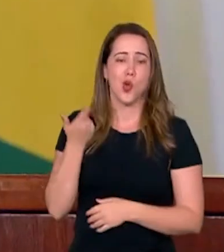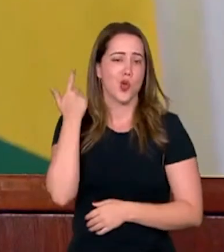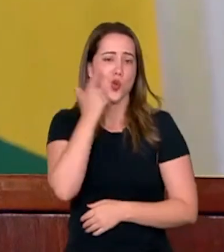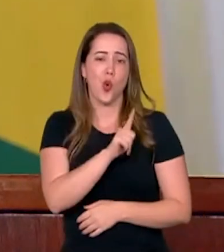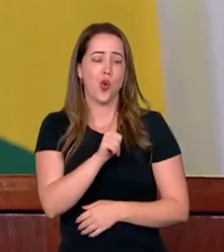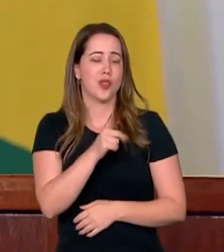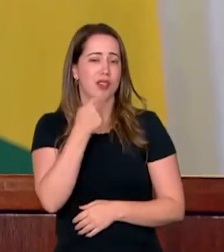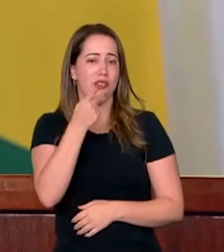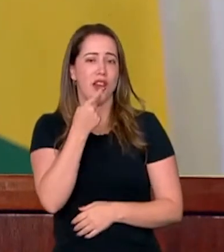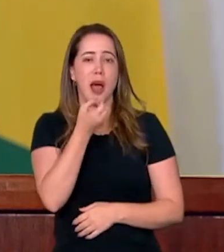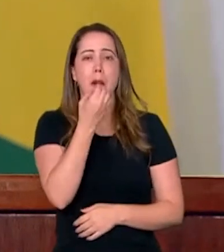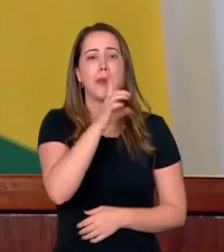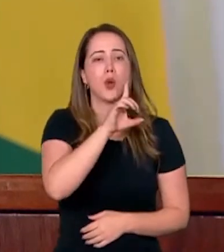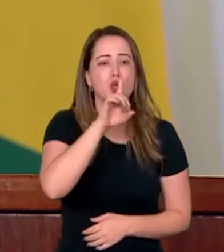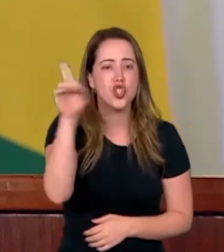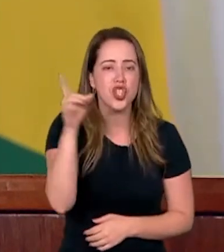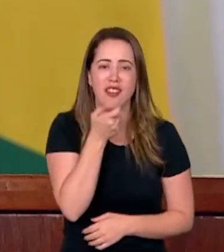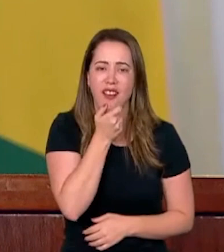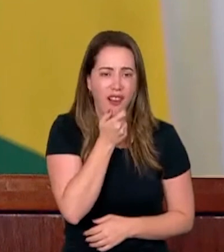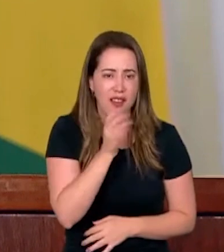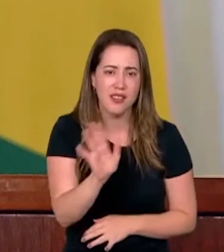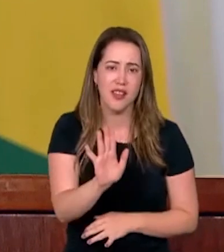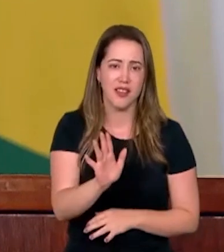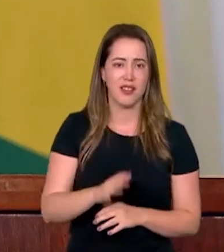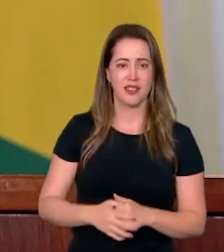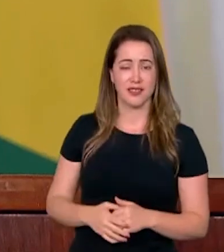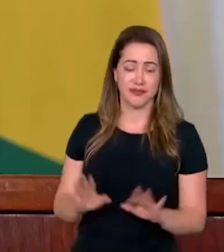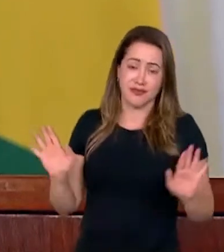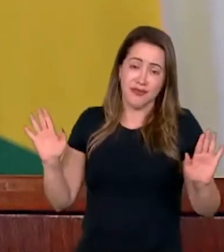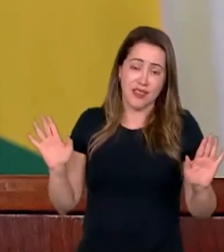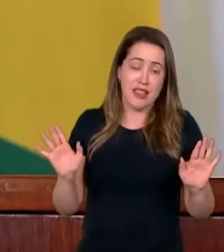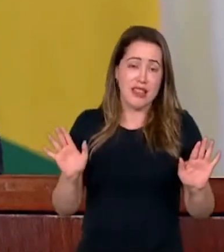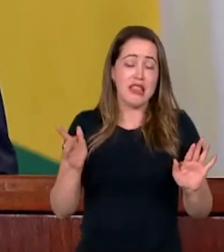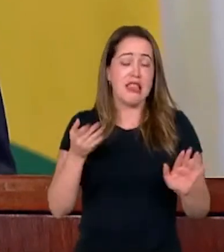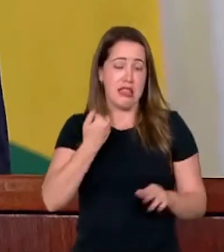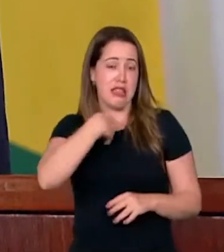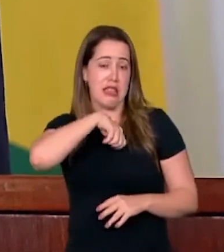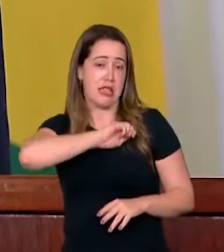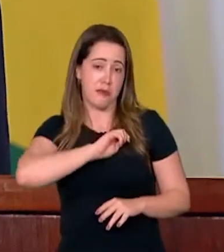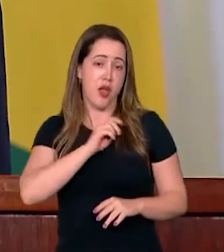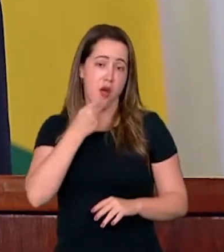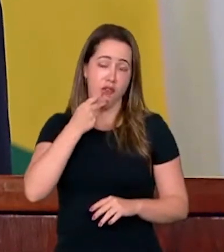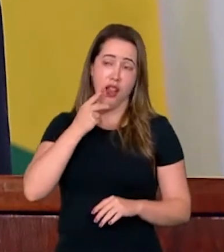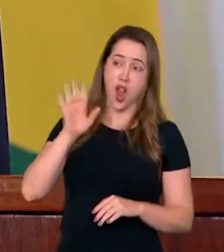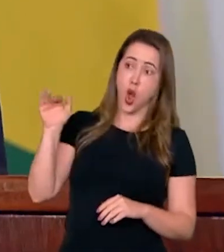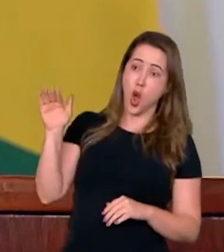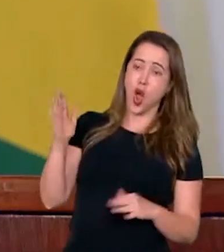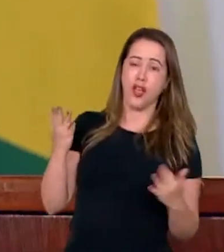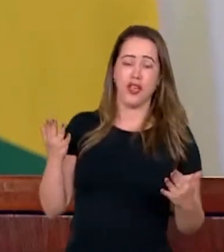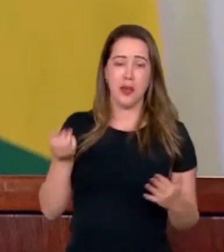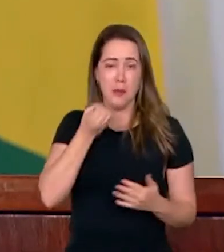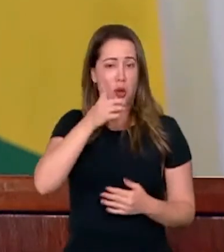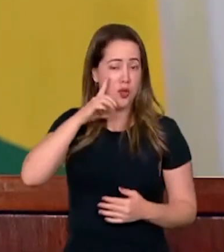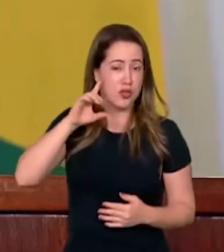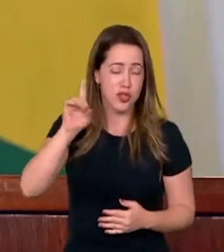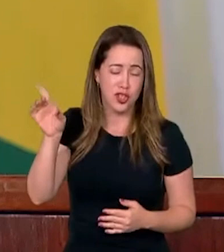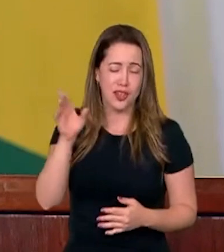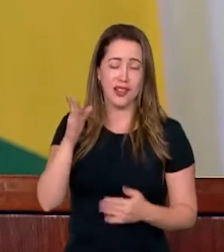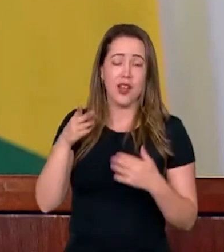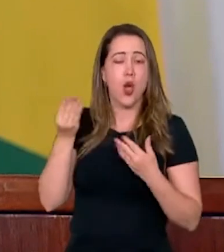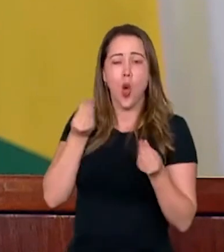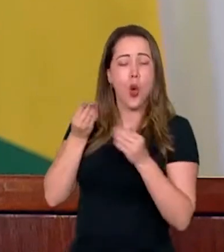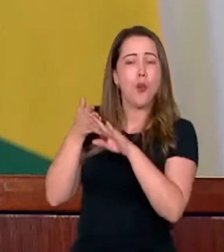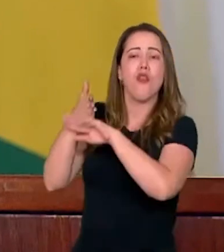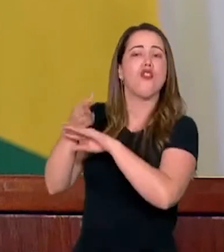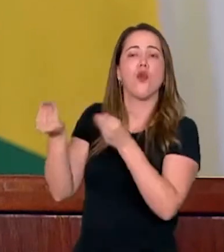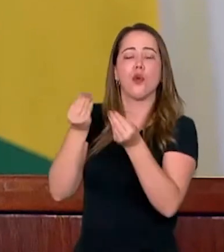inglês. Em espanhol ainda consigo falar, olá, que tal? Buenos dias. O que eu vou fazer lá dentro? Aí